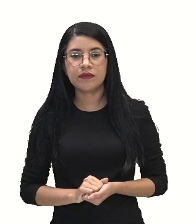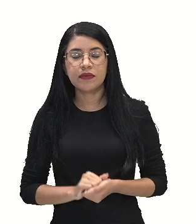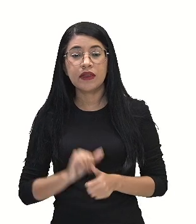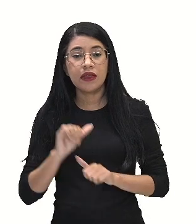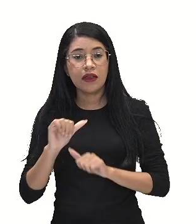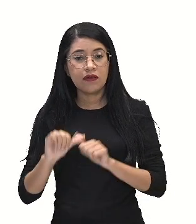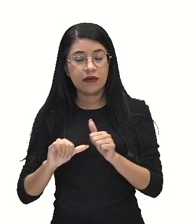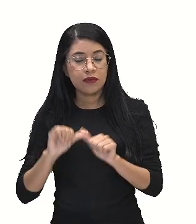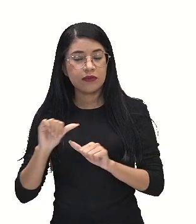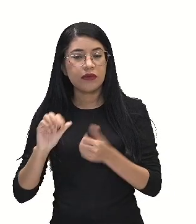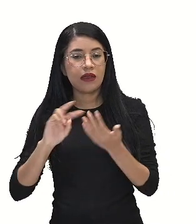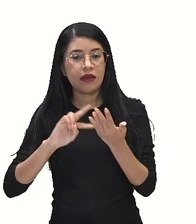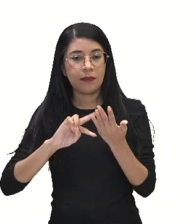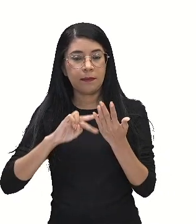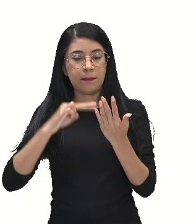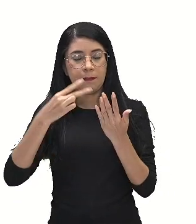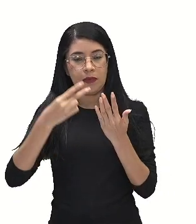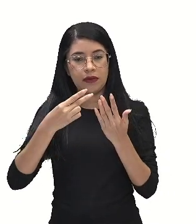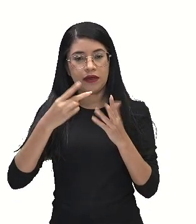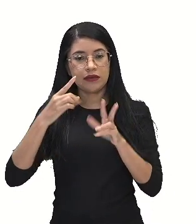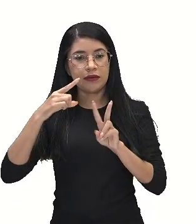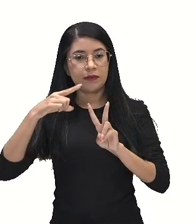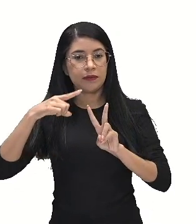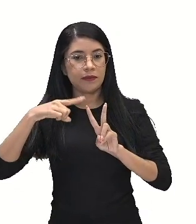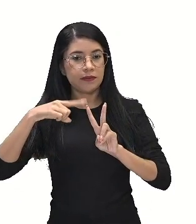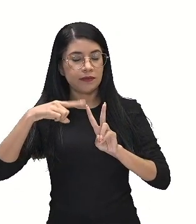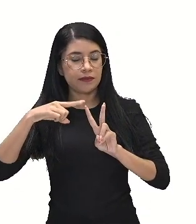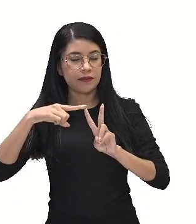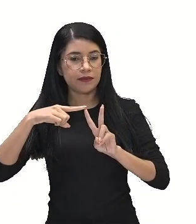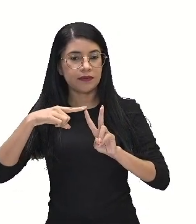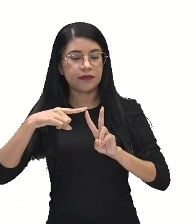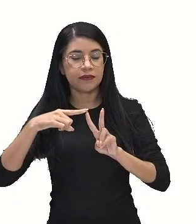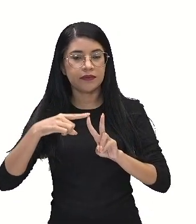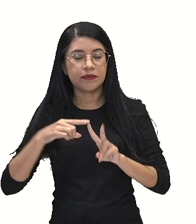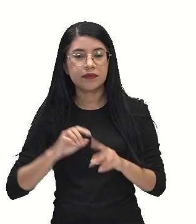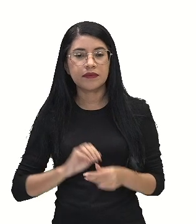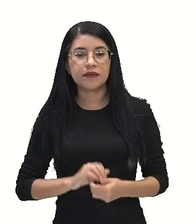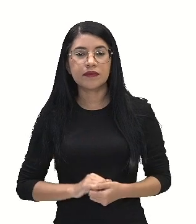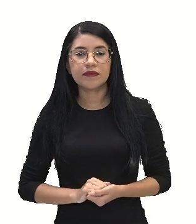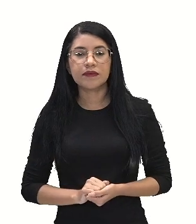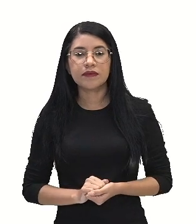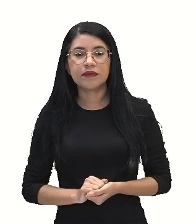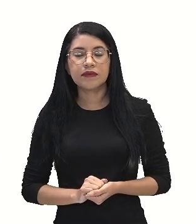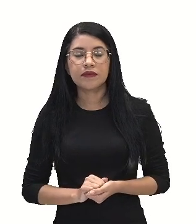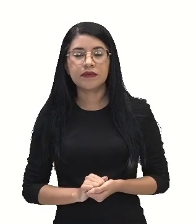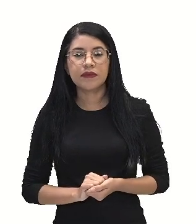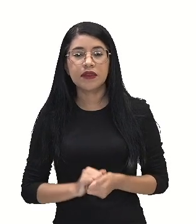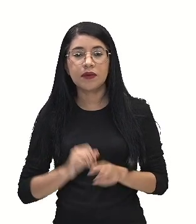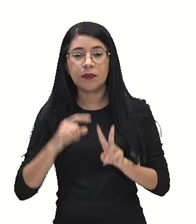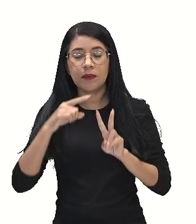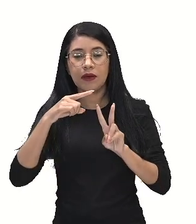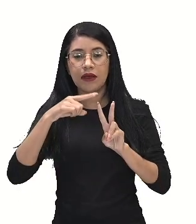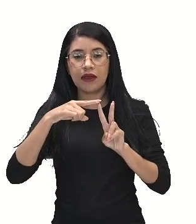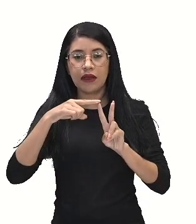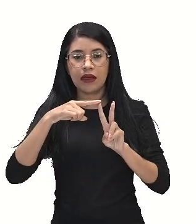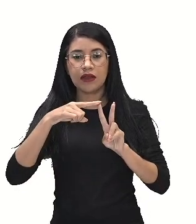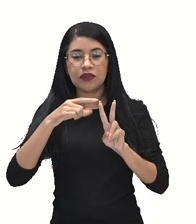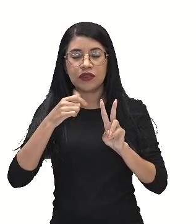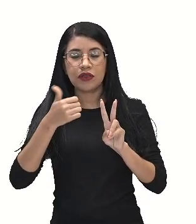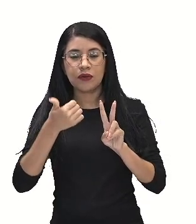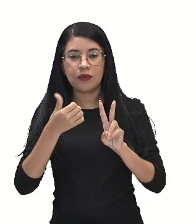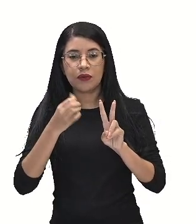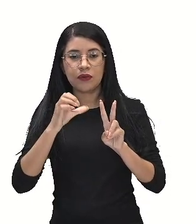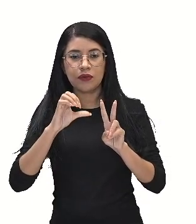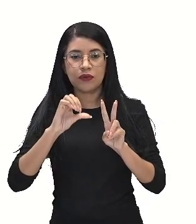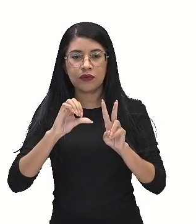essa potência numa radiciação, então sumiu a potência, e aí eu tenho agora uma raiz quadrada.